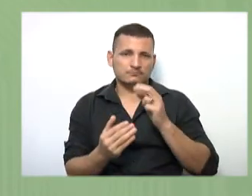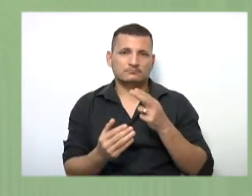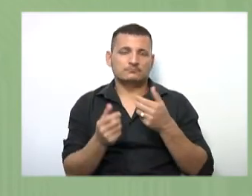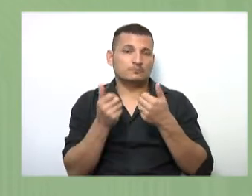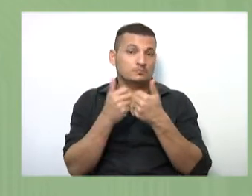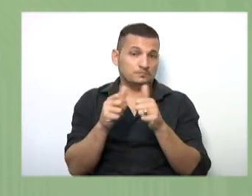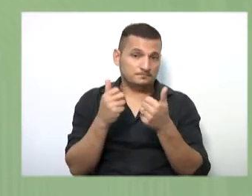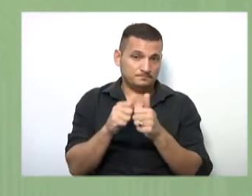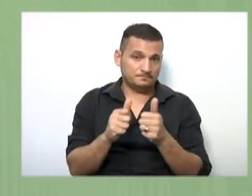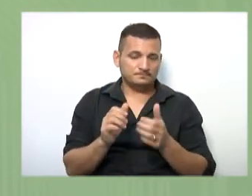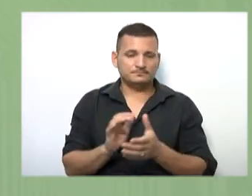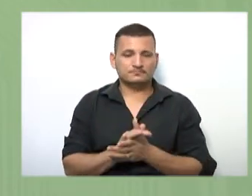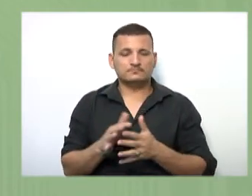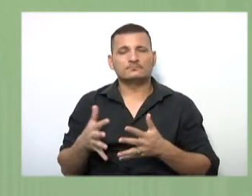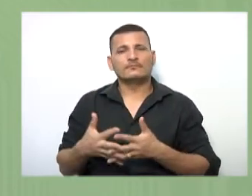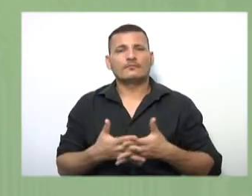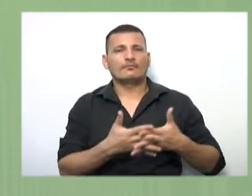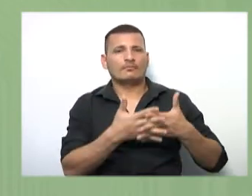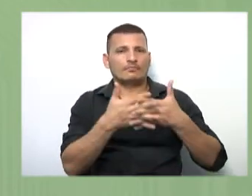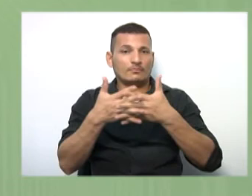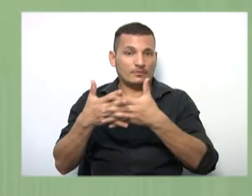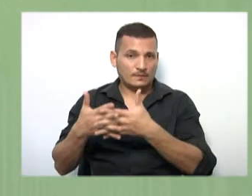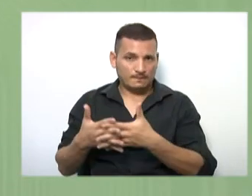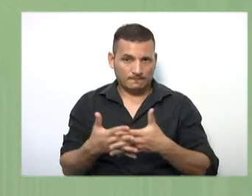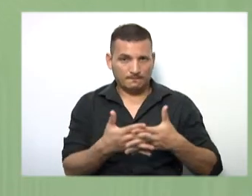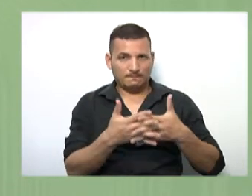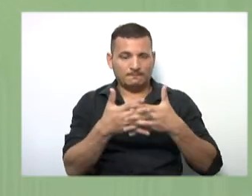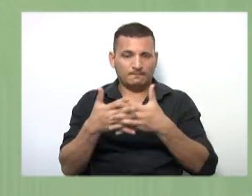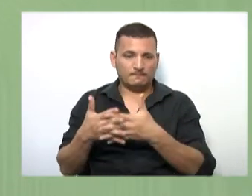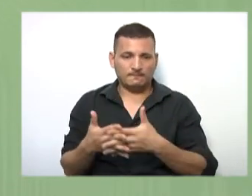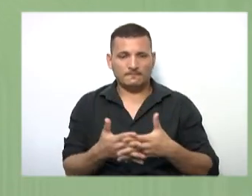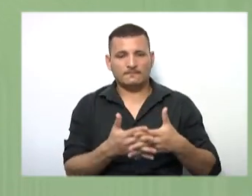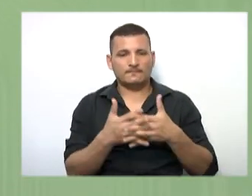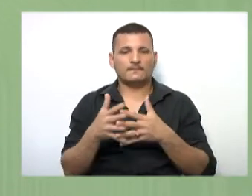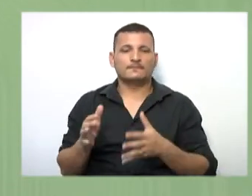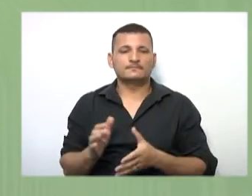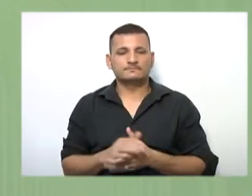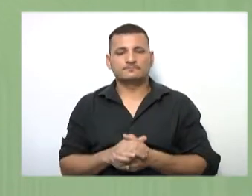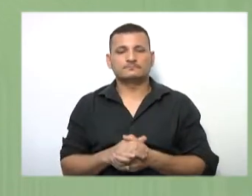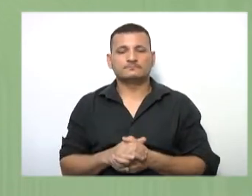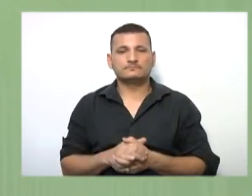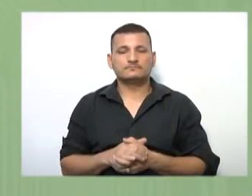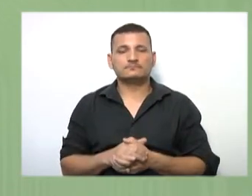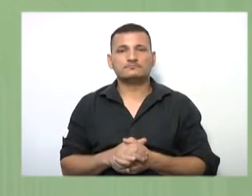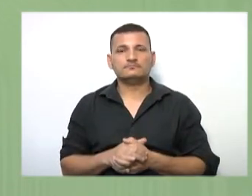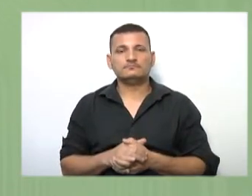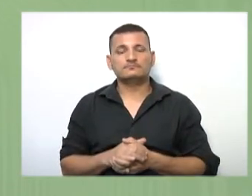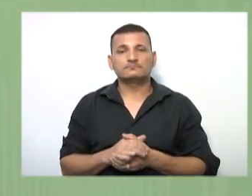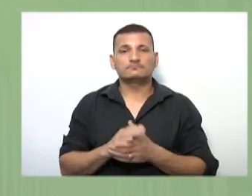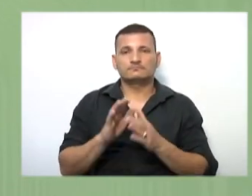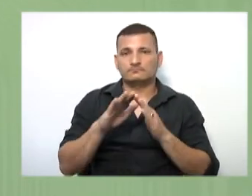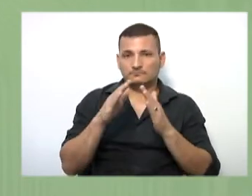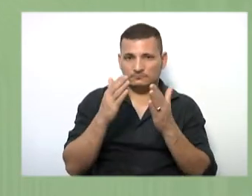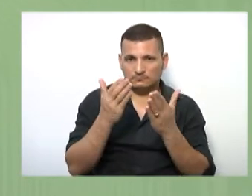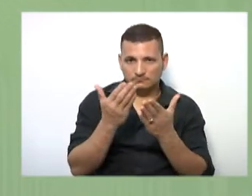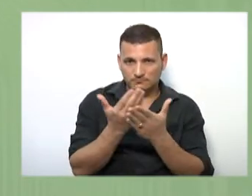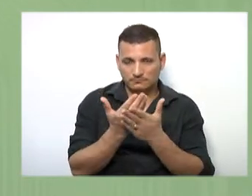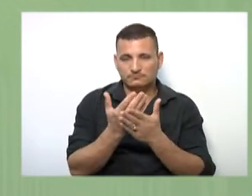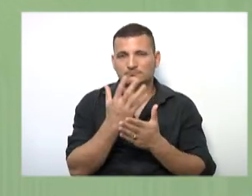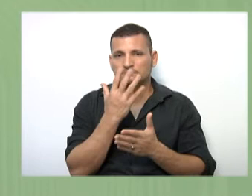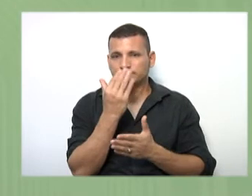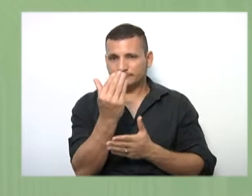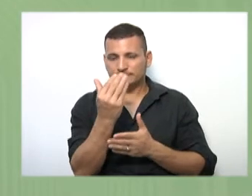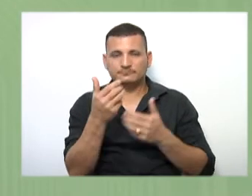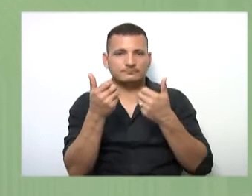como caminhões, motocicletas e furgões, e transporte escolar, também realizado por vans e